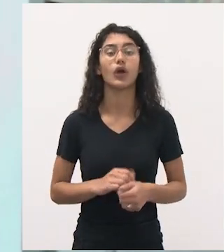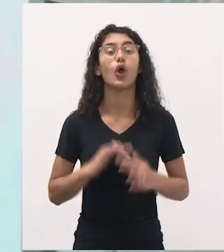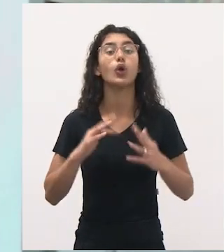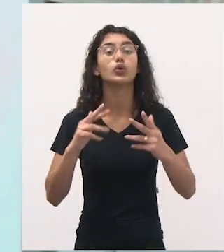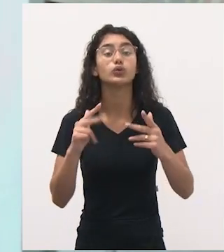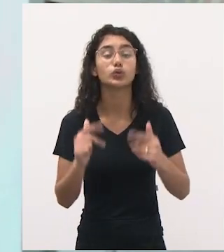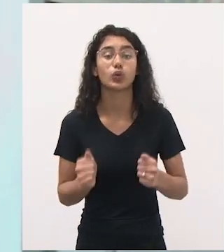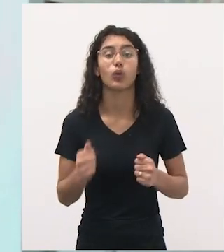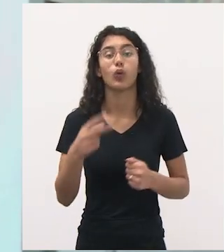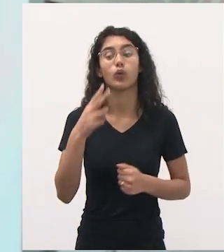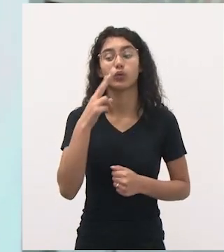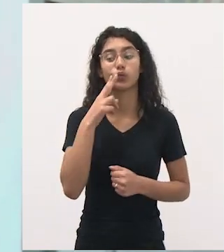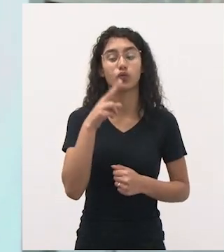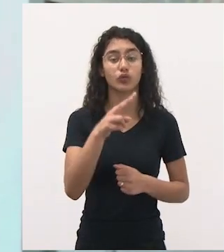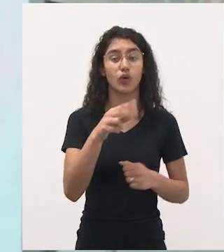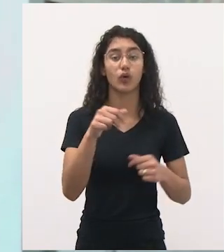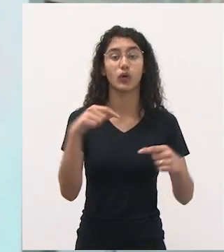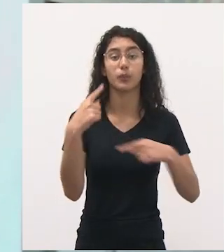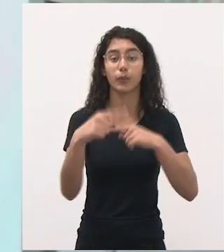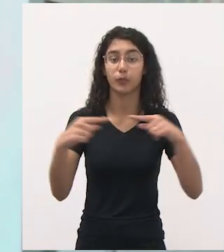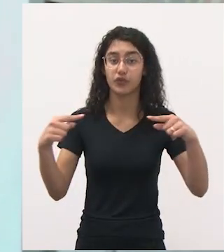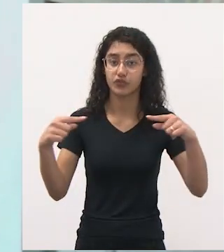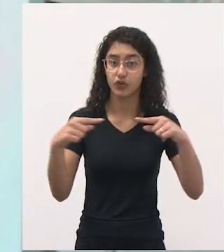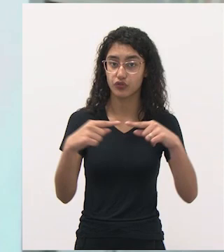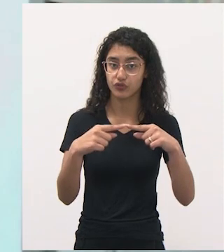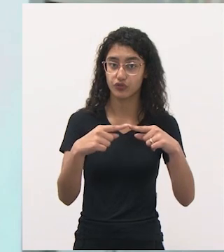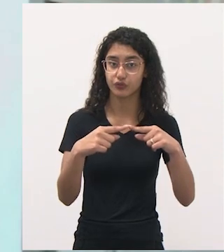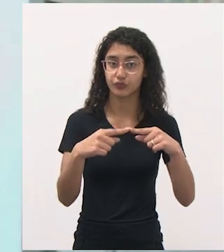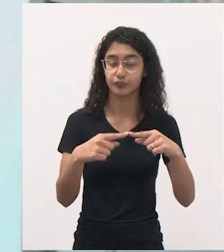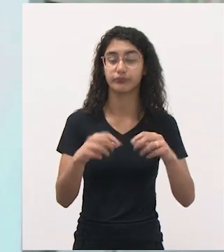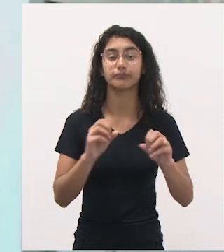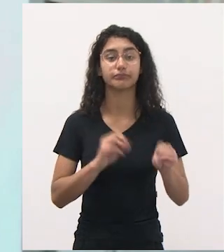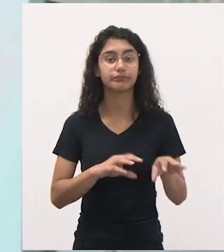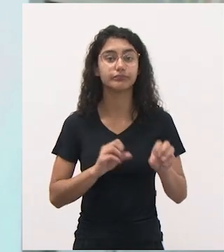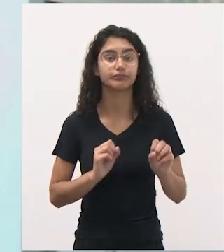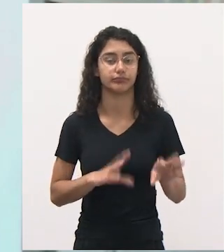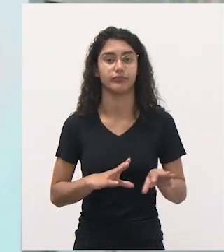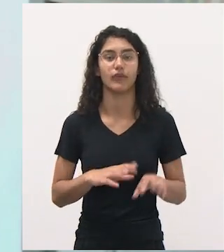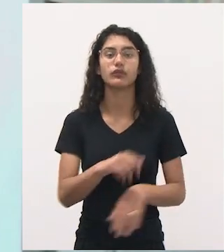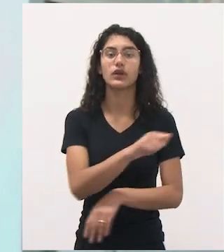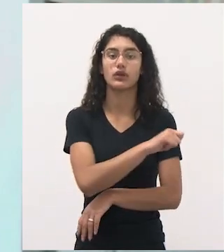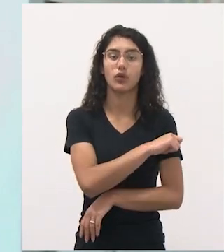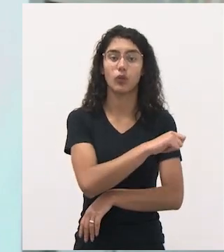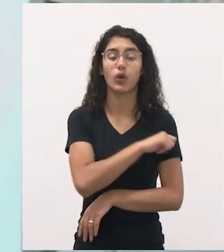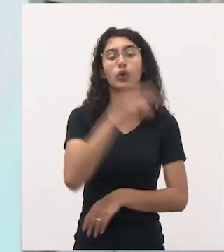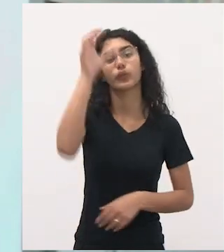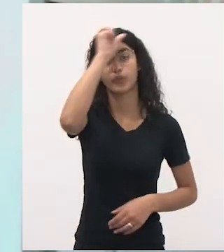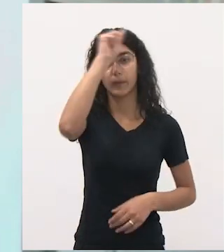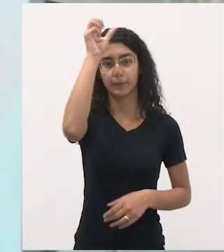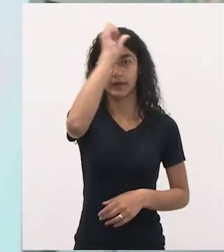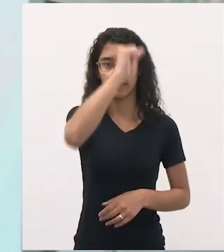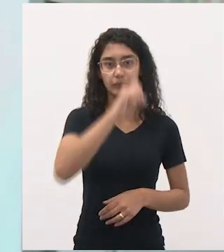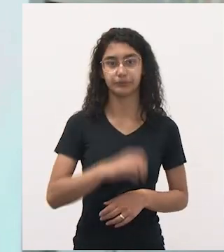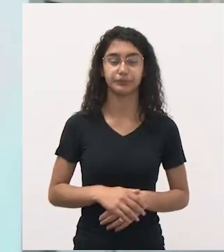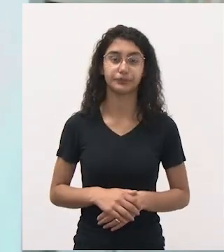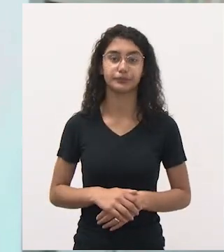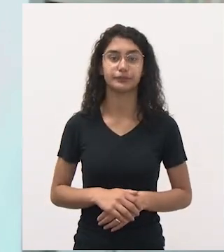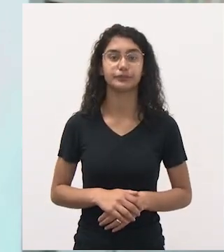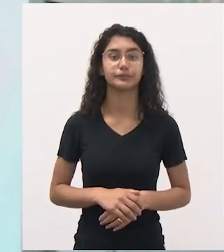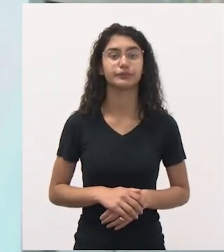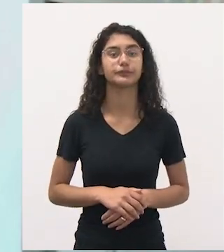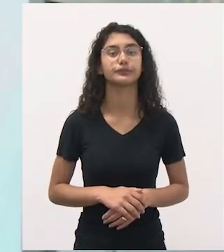para o nosso objetivo maior da educação, que é fazer com que o nosso estudante aprenda. Então, eu tenho um